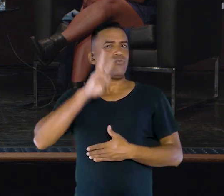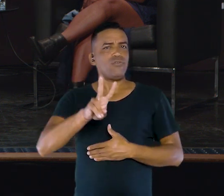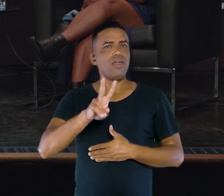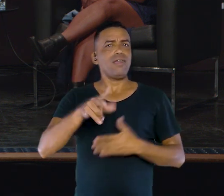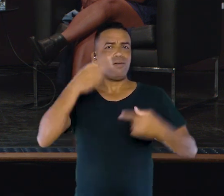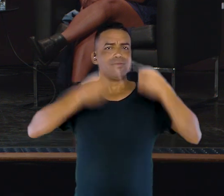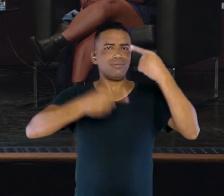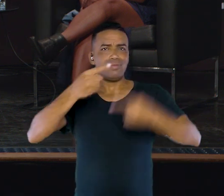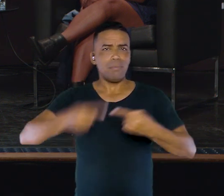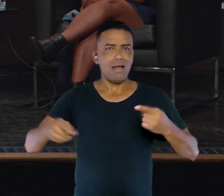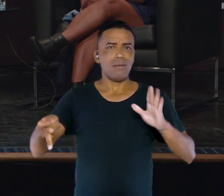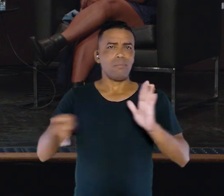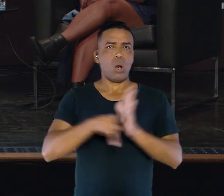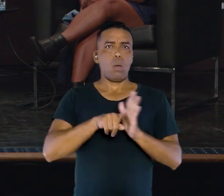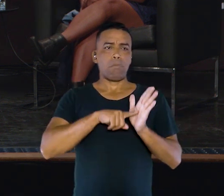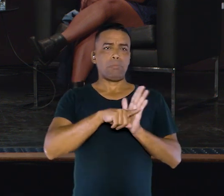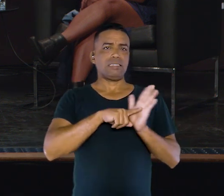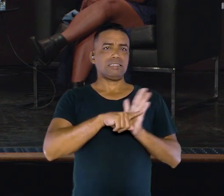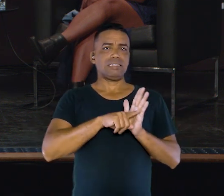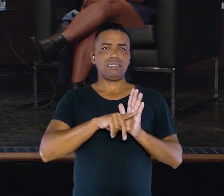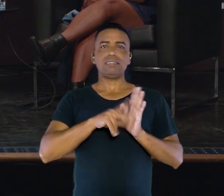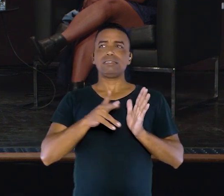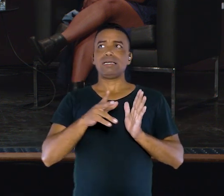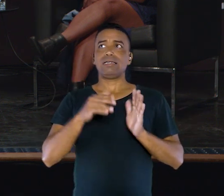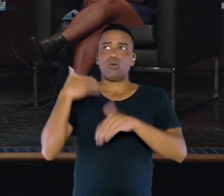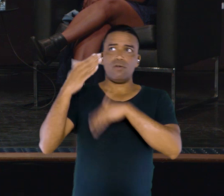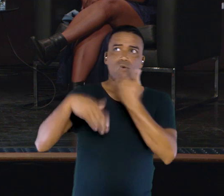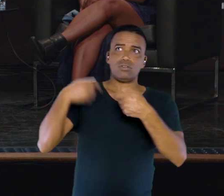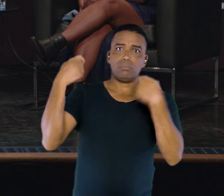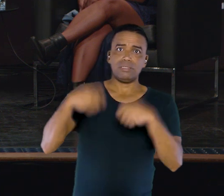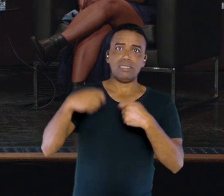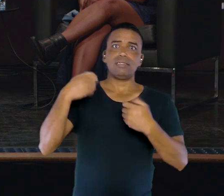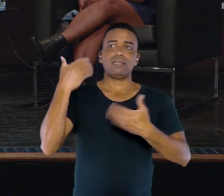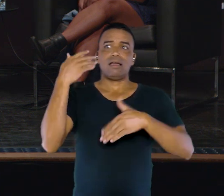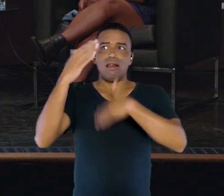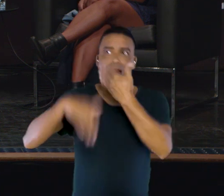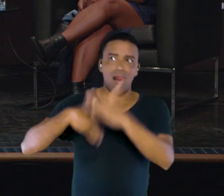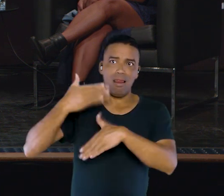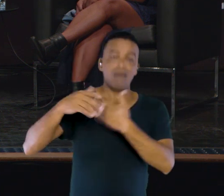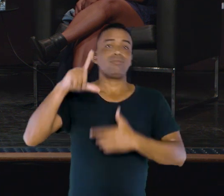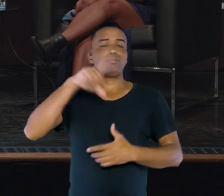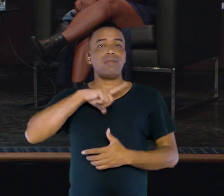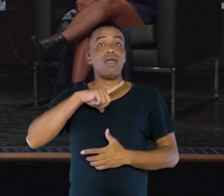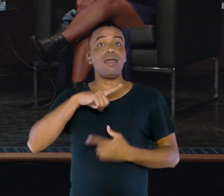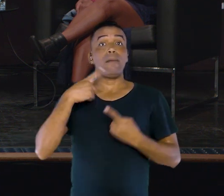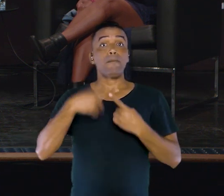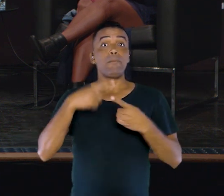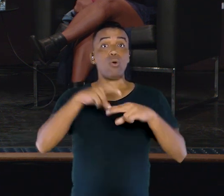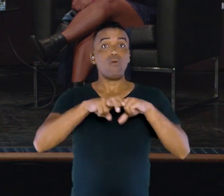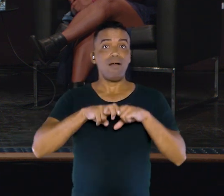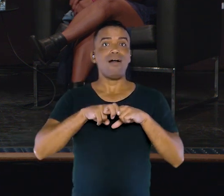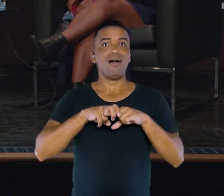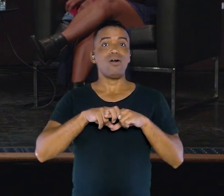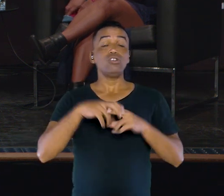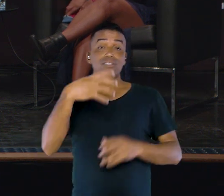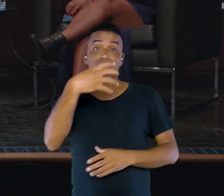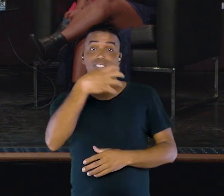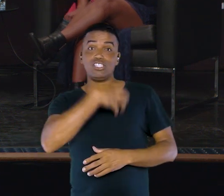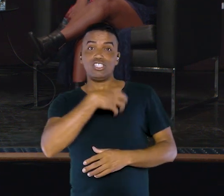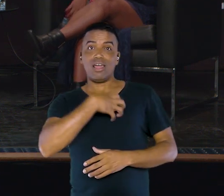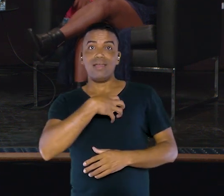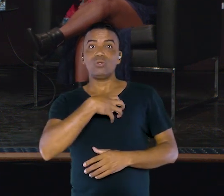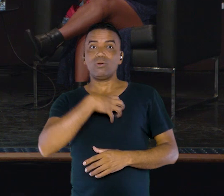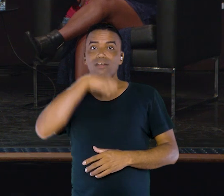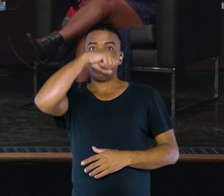muito nesse debate do senso comum de que só há evolução, progresso, desenvolvimento, enfim, dessa